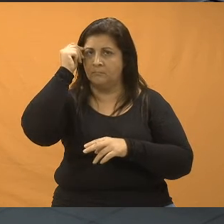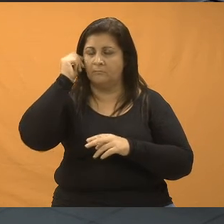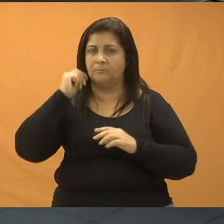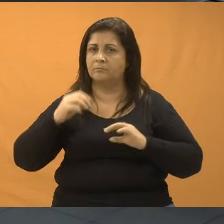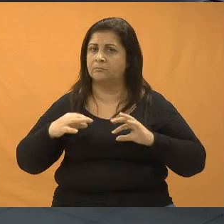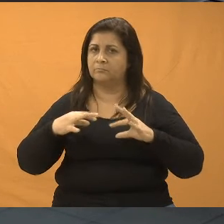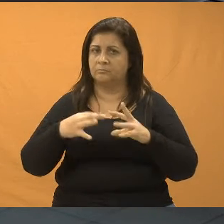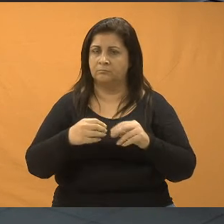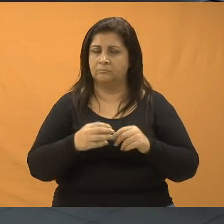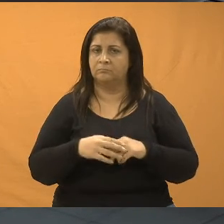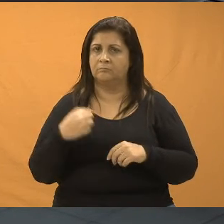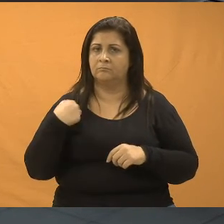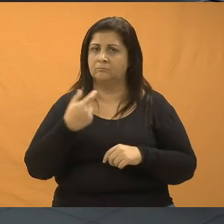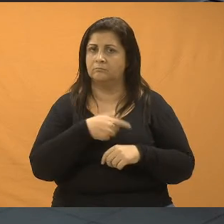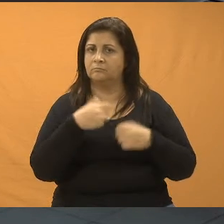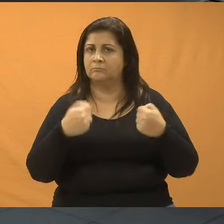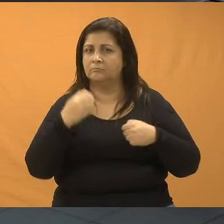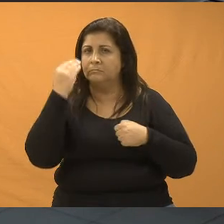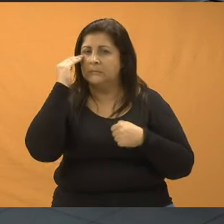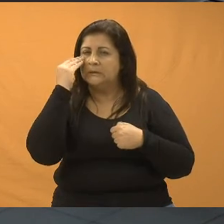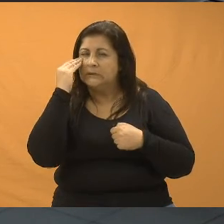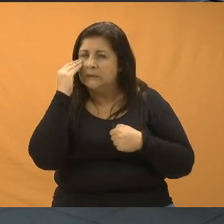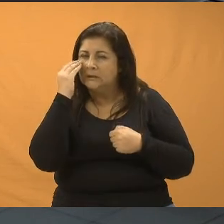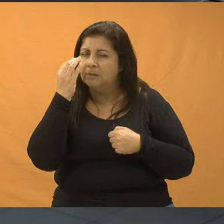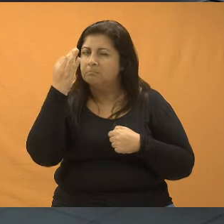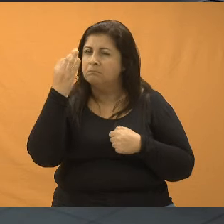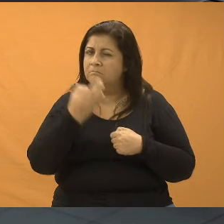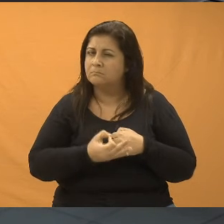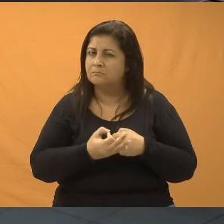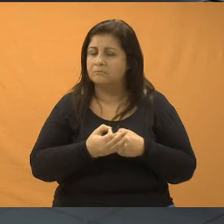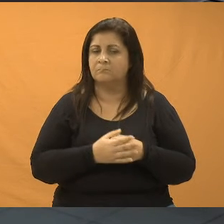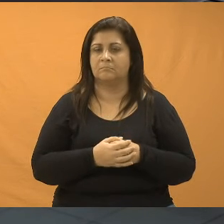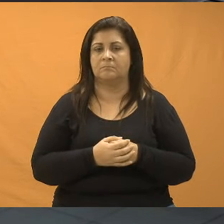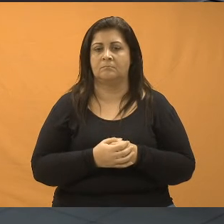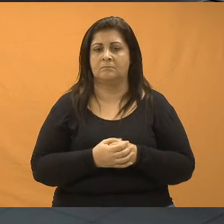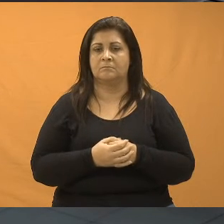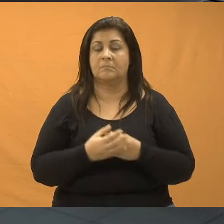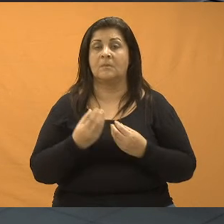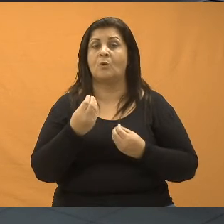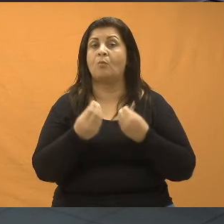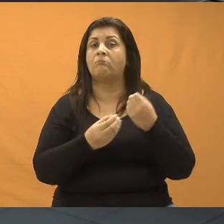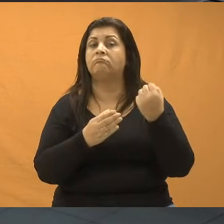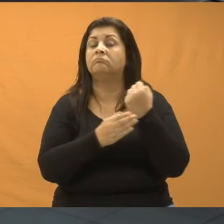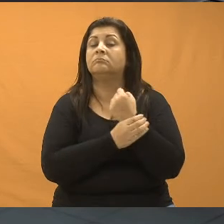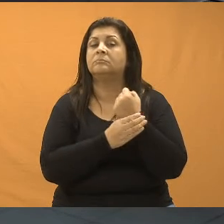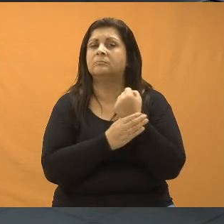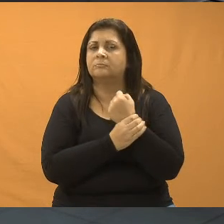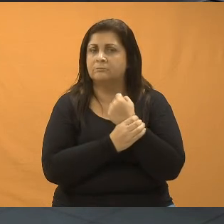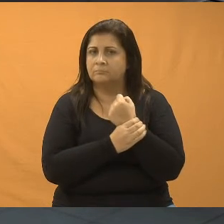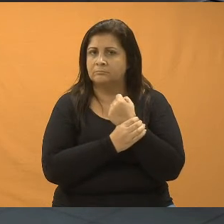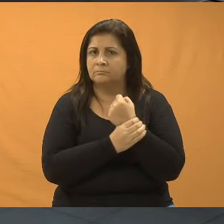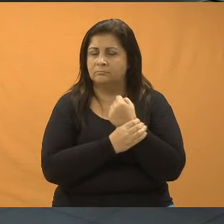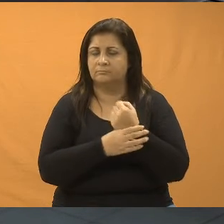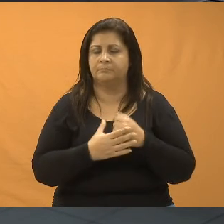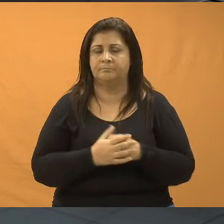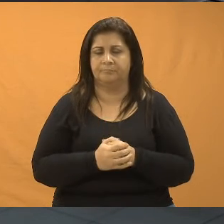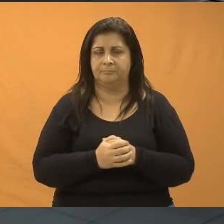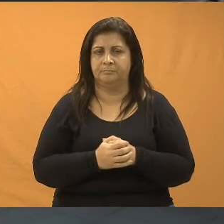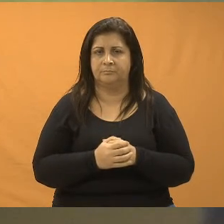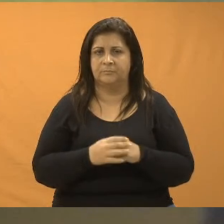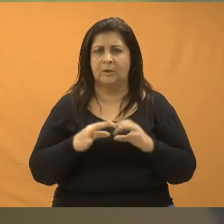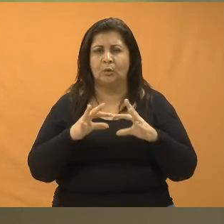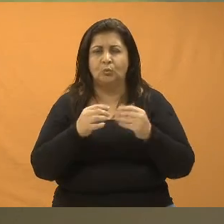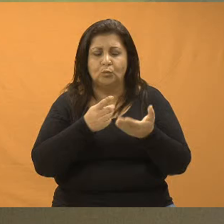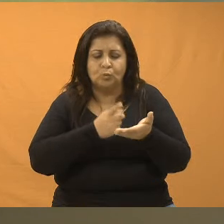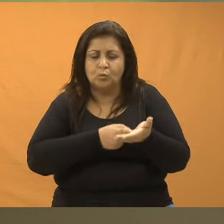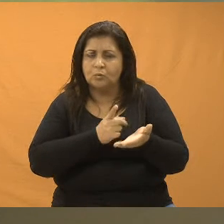passivo, nós temos que entender muito bem quais seriam as garantias e as contingências desse